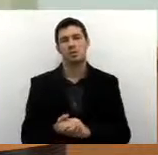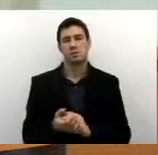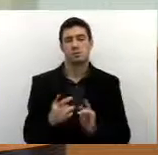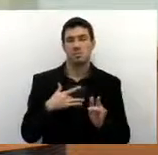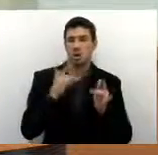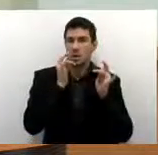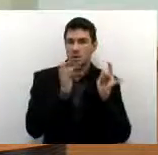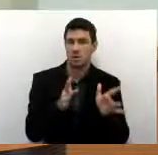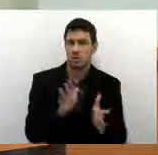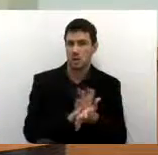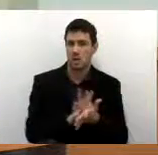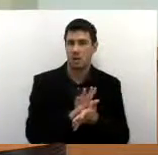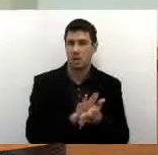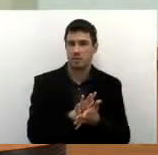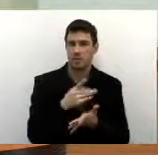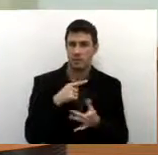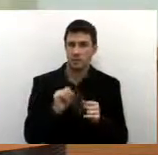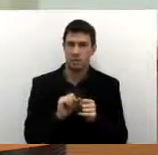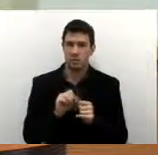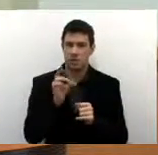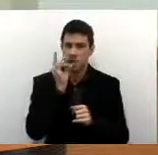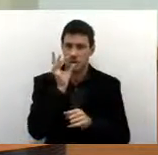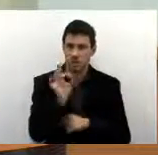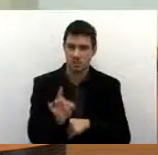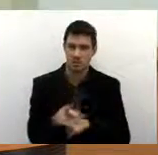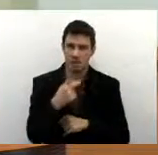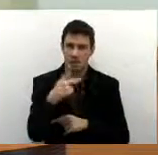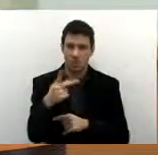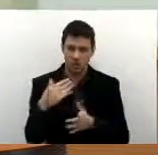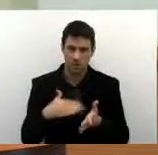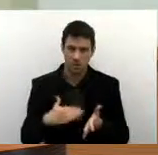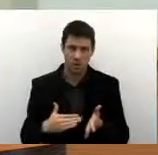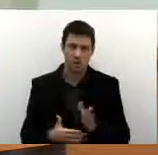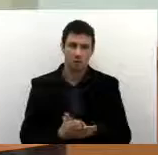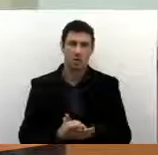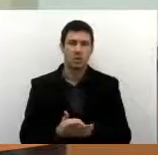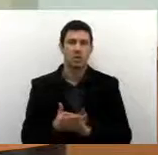aqui sem fazer algumas críticas à sua secretaria,